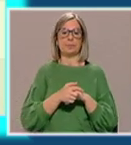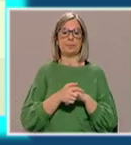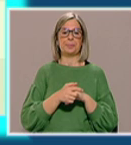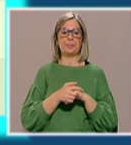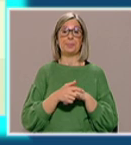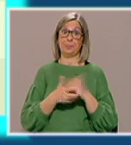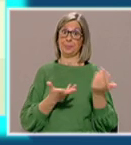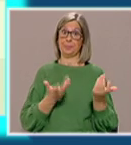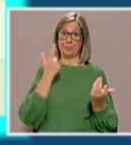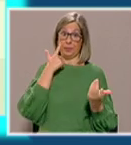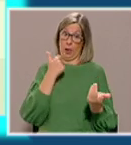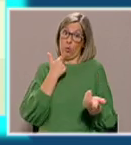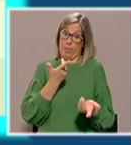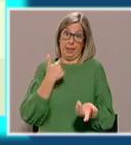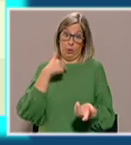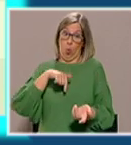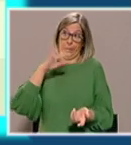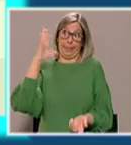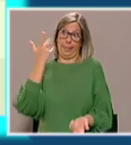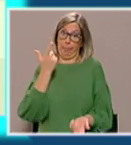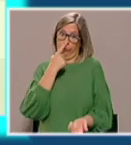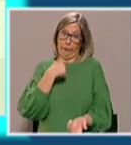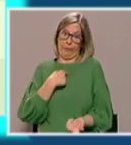Não digo que hoje não estou a conseguir.